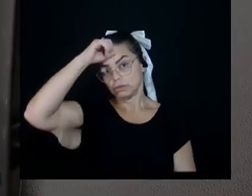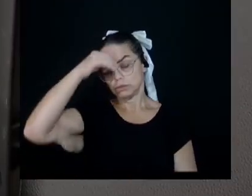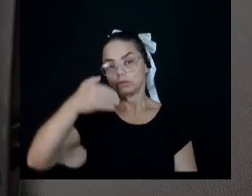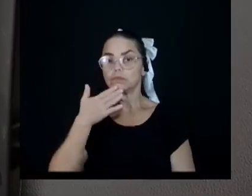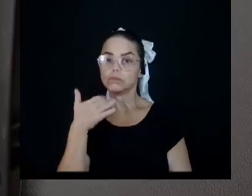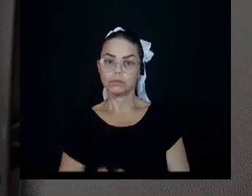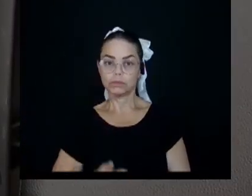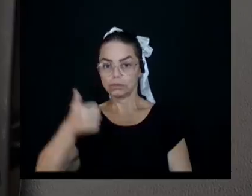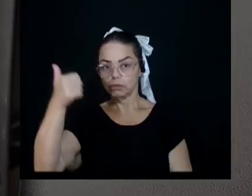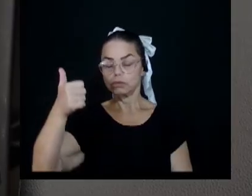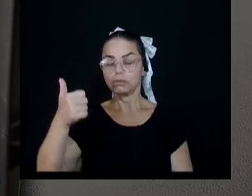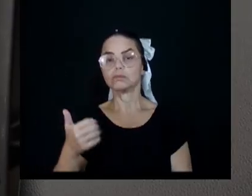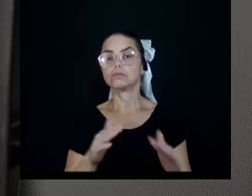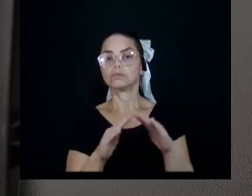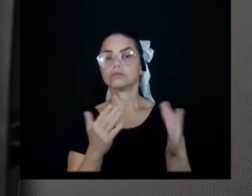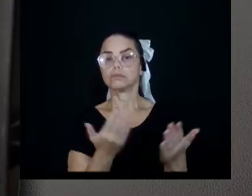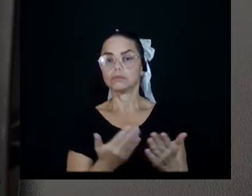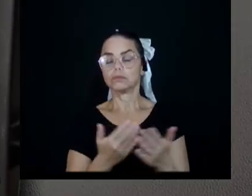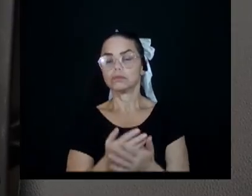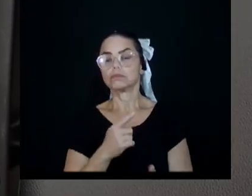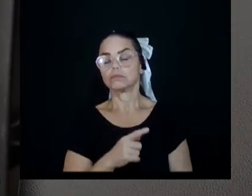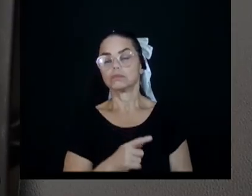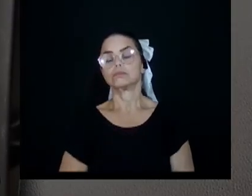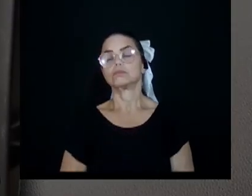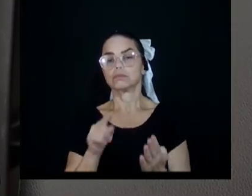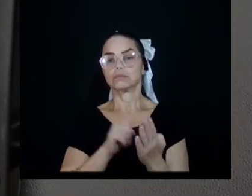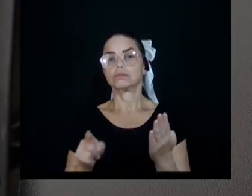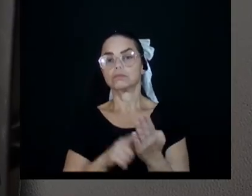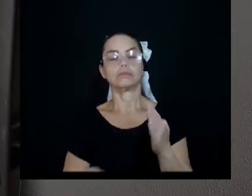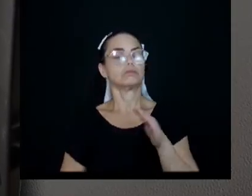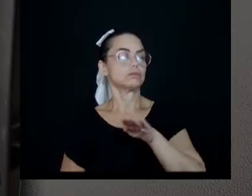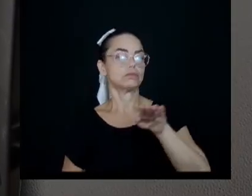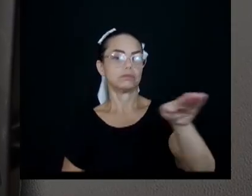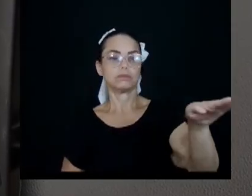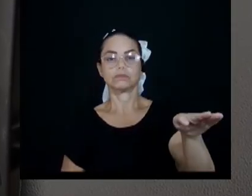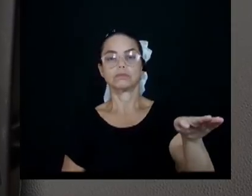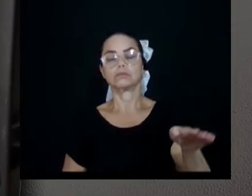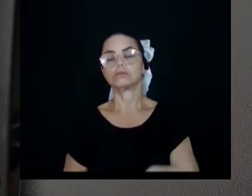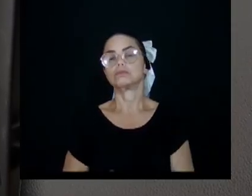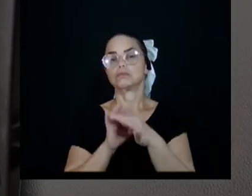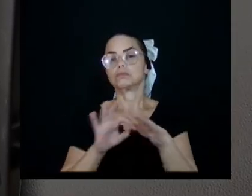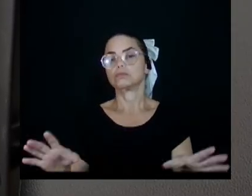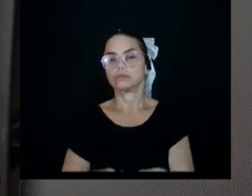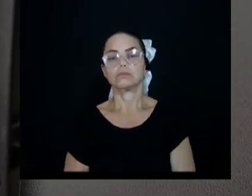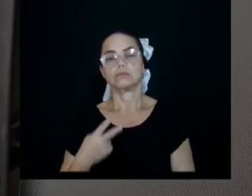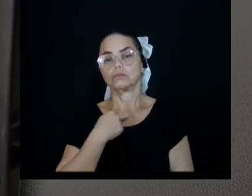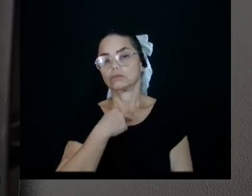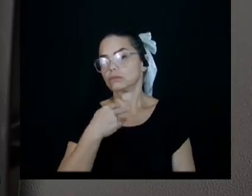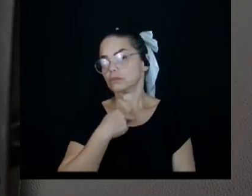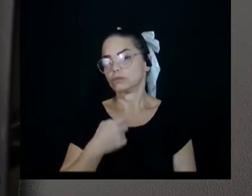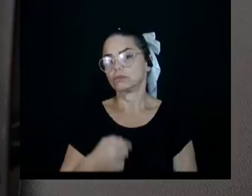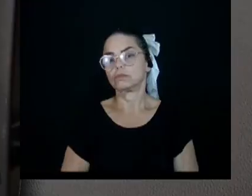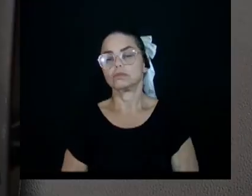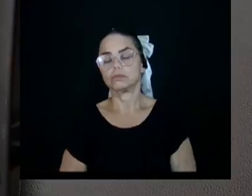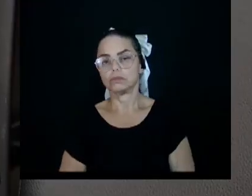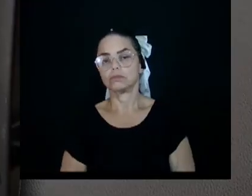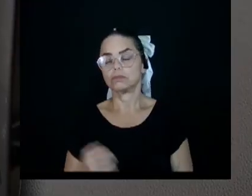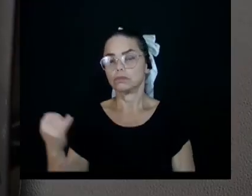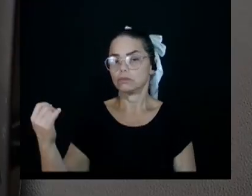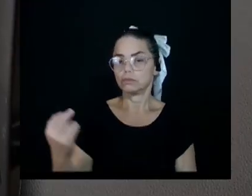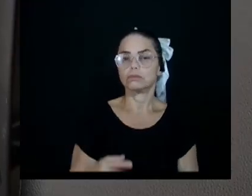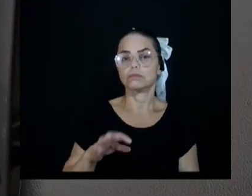escolas. Então, a chamada liberdade, ela é importante, mas ela